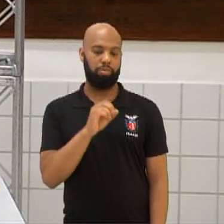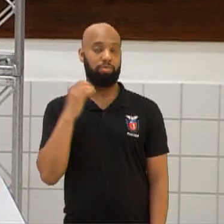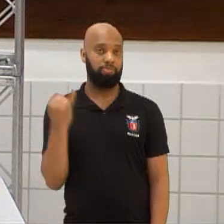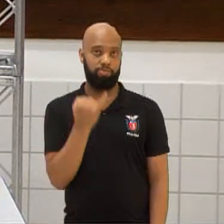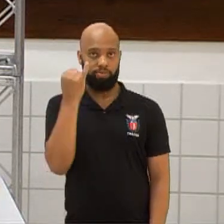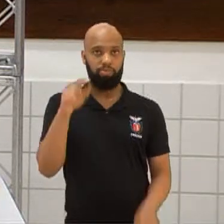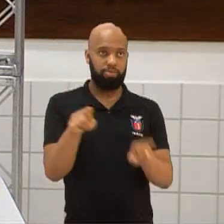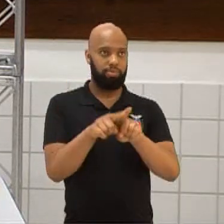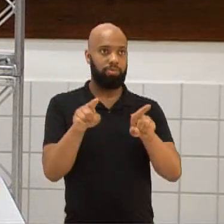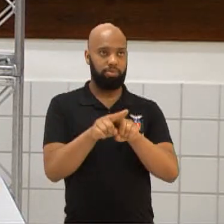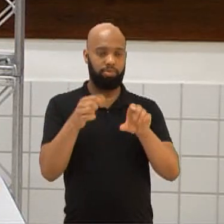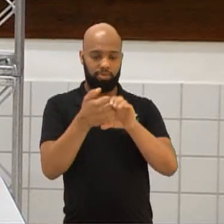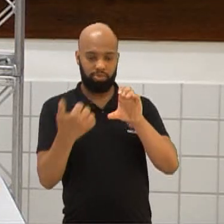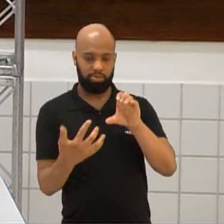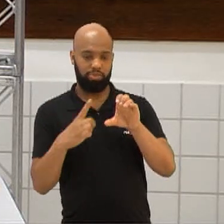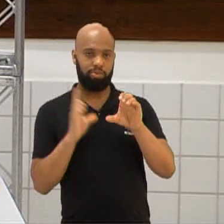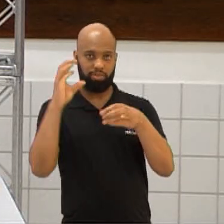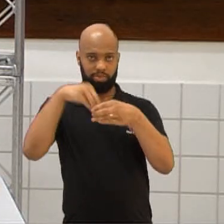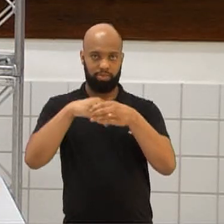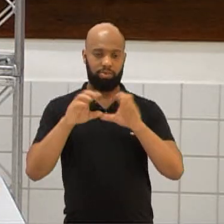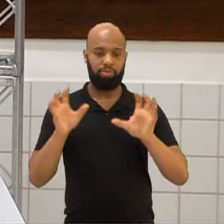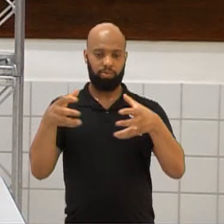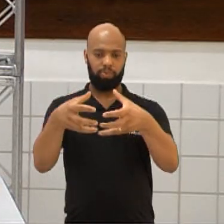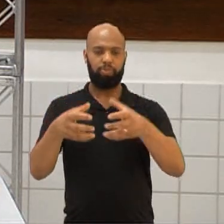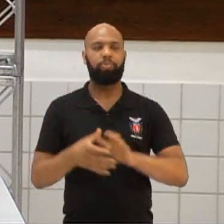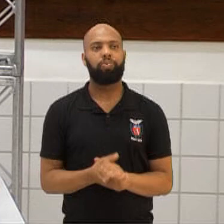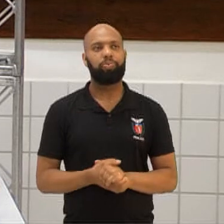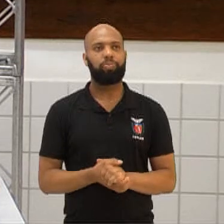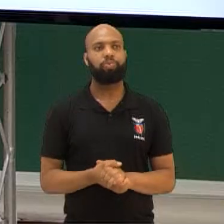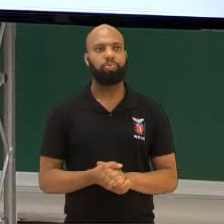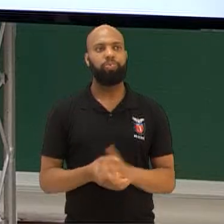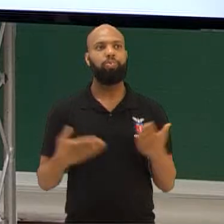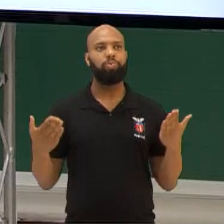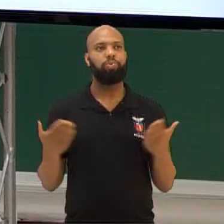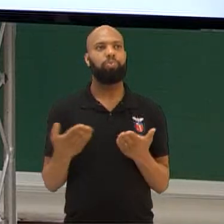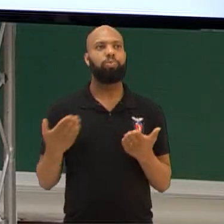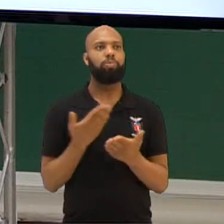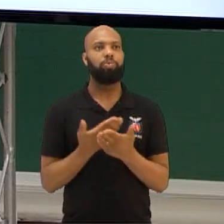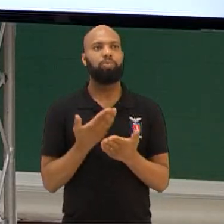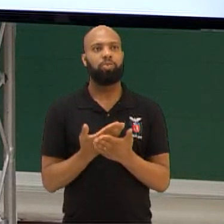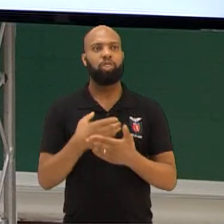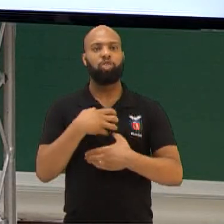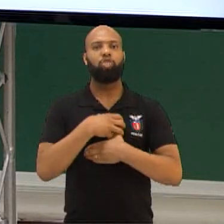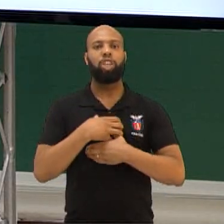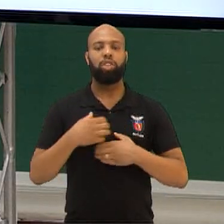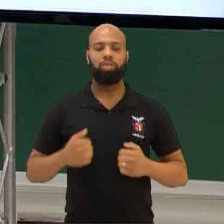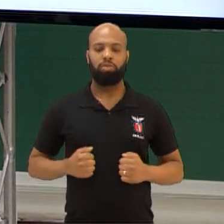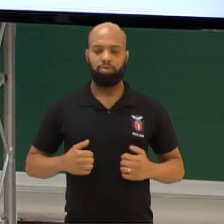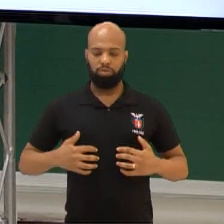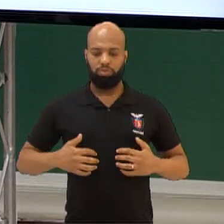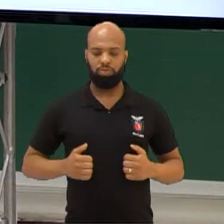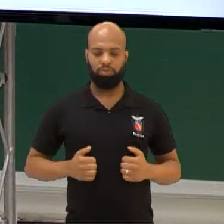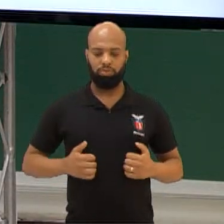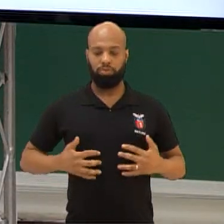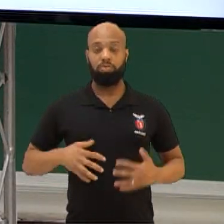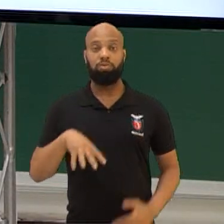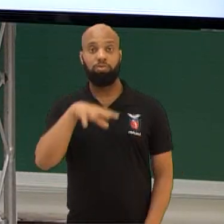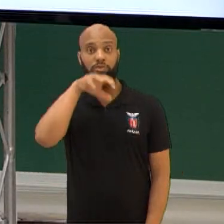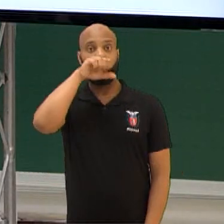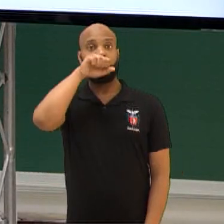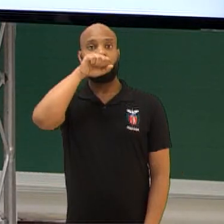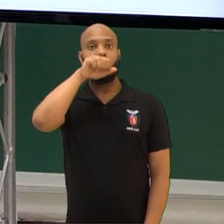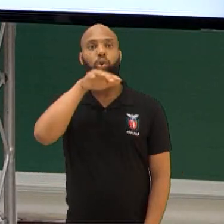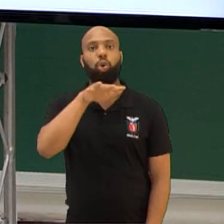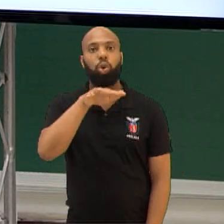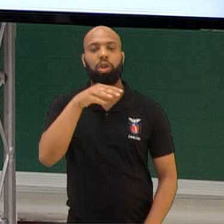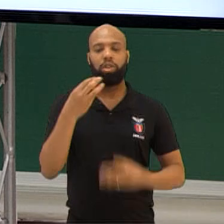mais importantes dentro desse grupo. Prosseguindo, nós vamos trabalhar agora sobre o sistema respiratório das aves. Eu trouxe aqui para vocês como